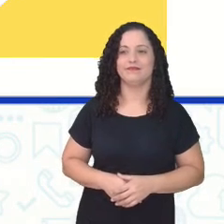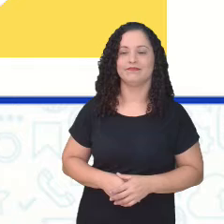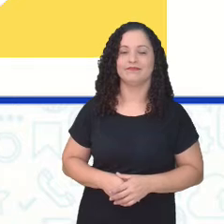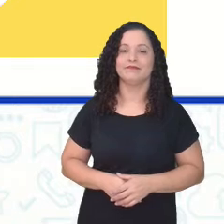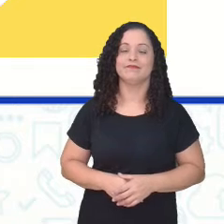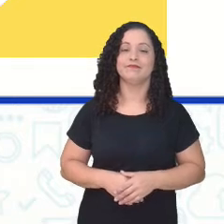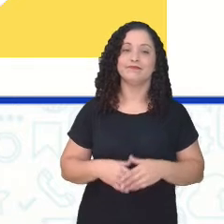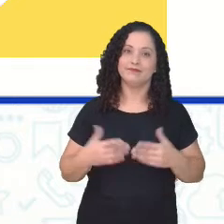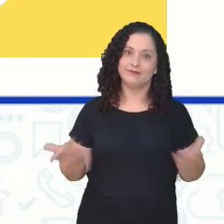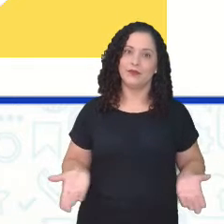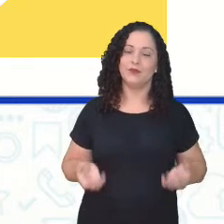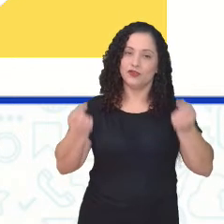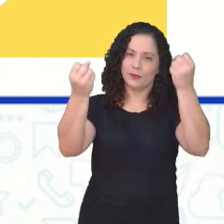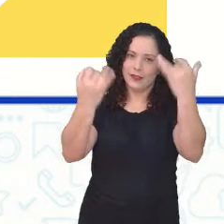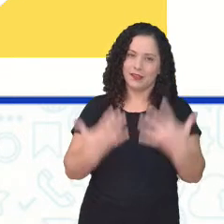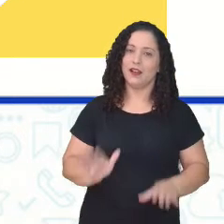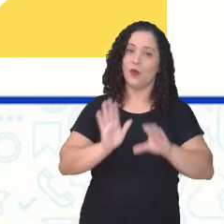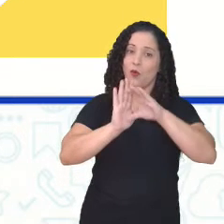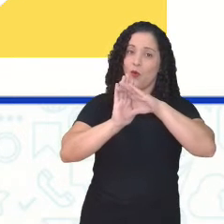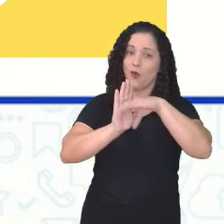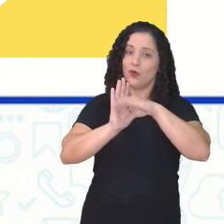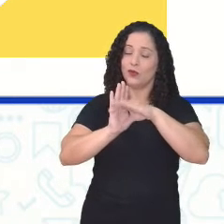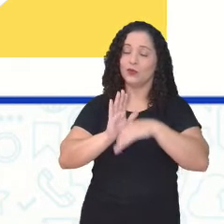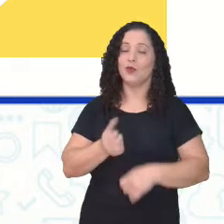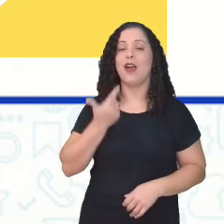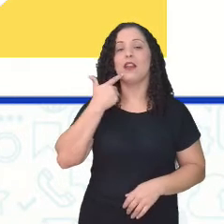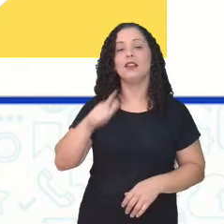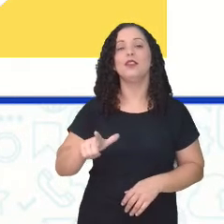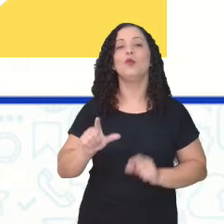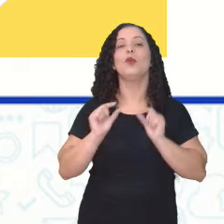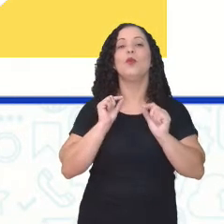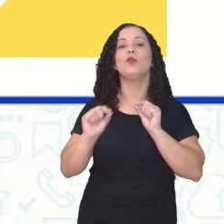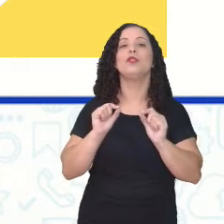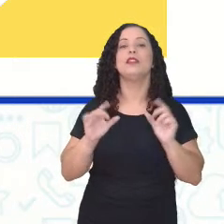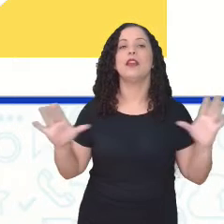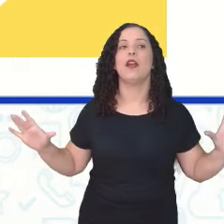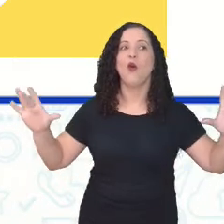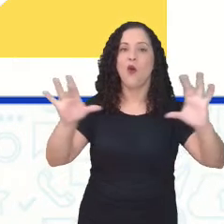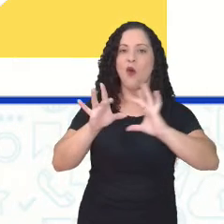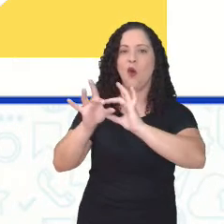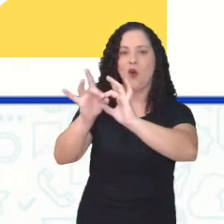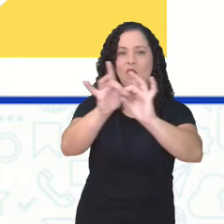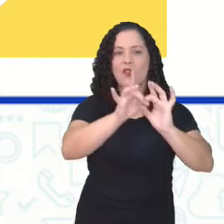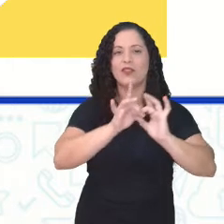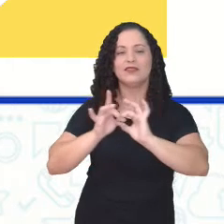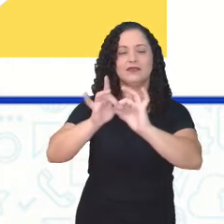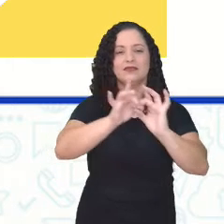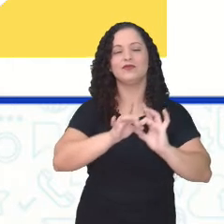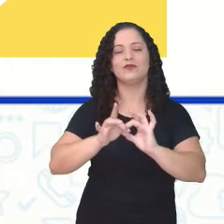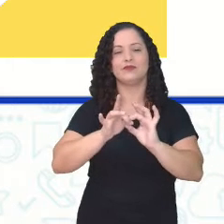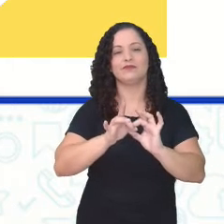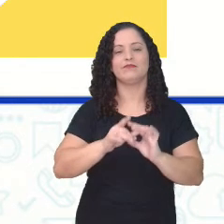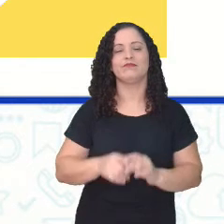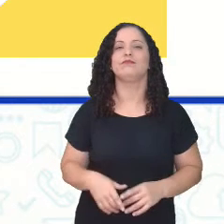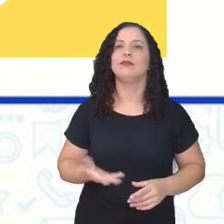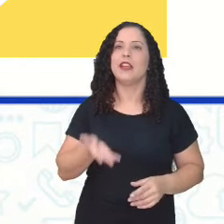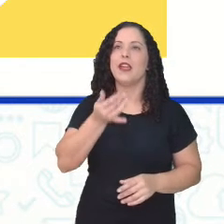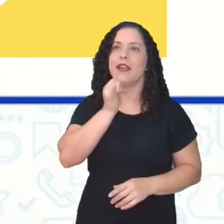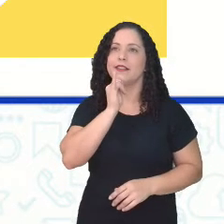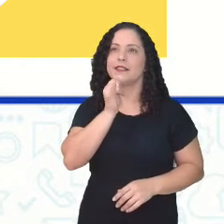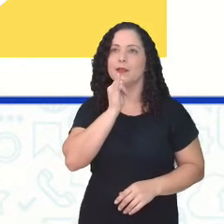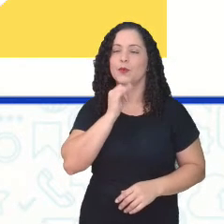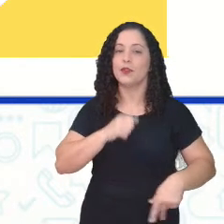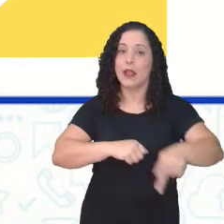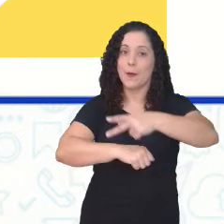Então, conceituando, a língua é um processo coletivo. Quando falamos assim, o